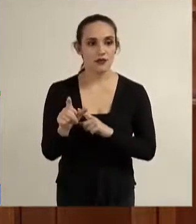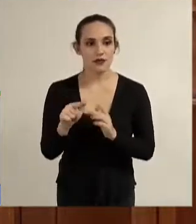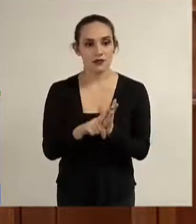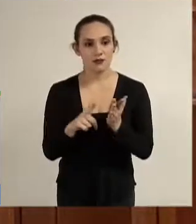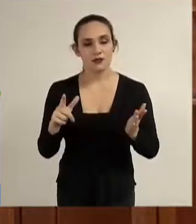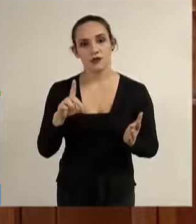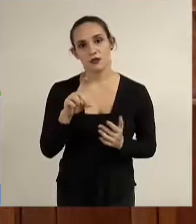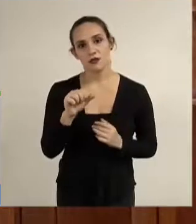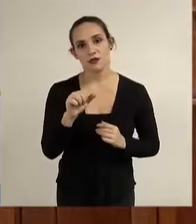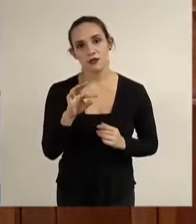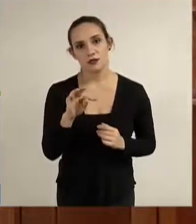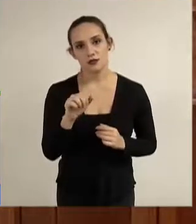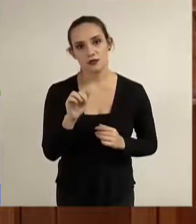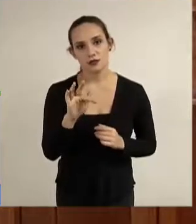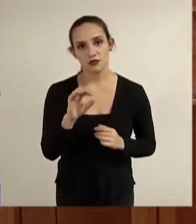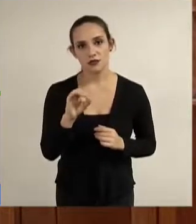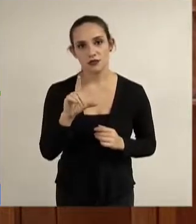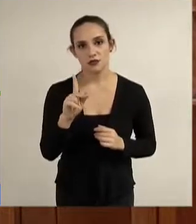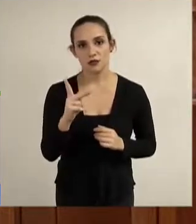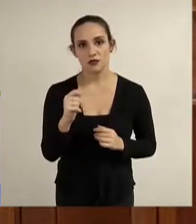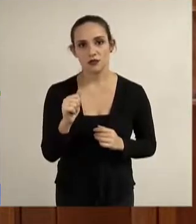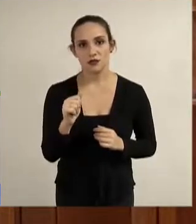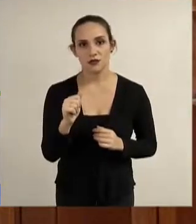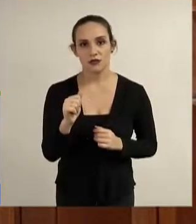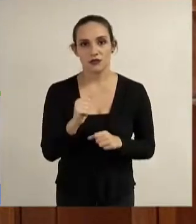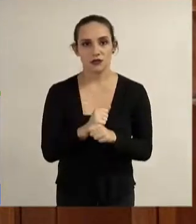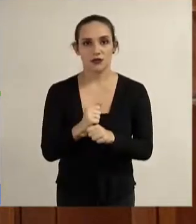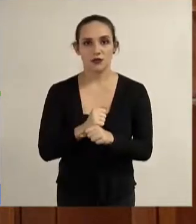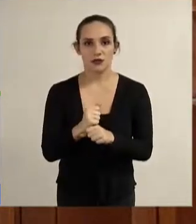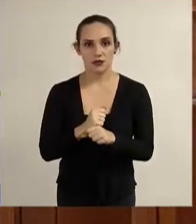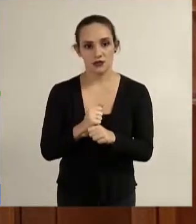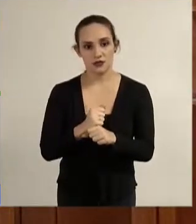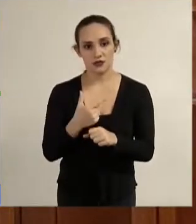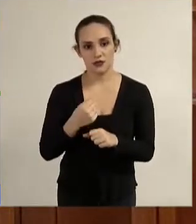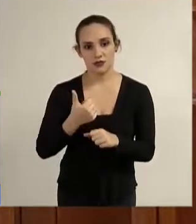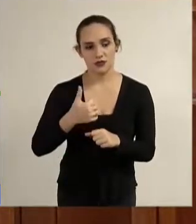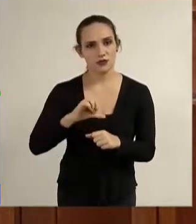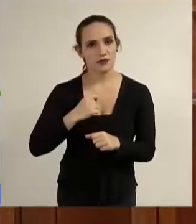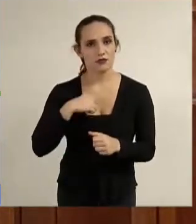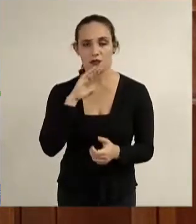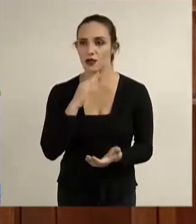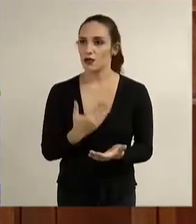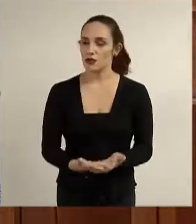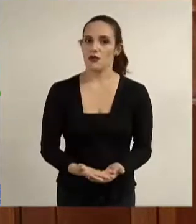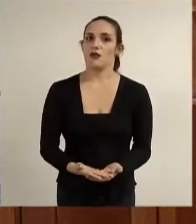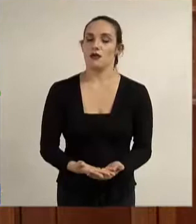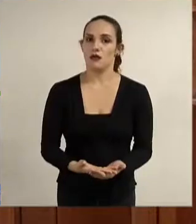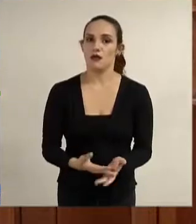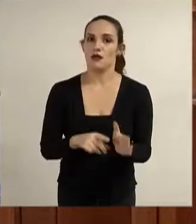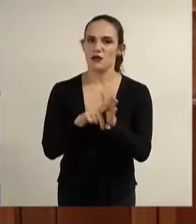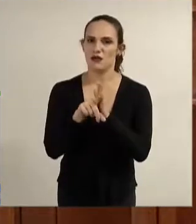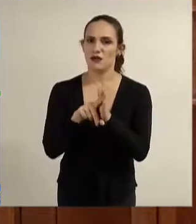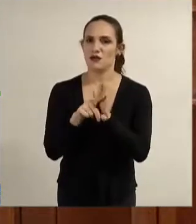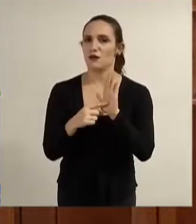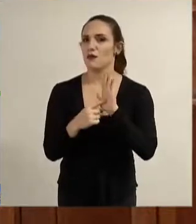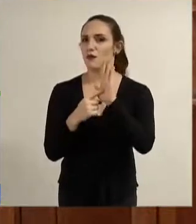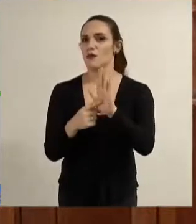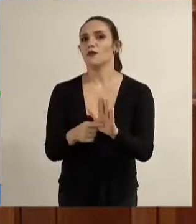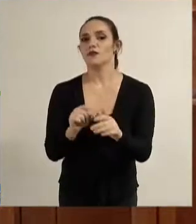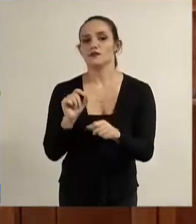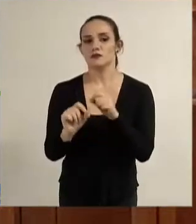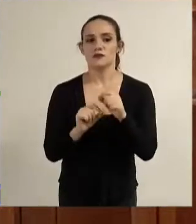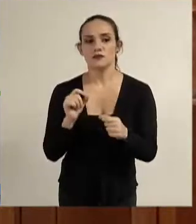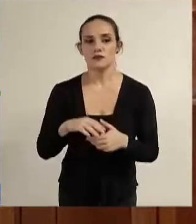no dia 4 e 5 de fevereiro de 2019, de uma pesquisa que nos deixa estarrecidos, que diz o